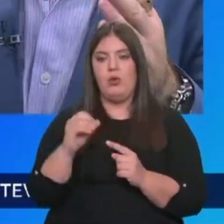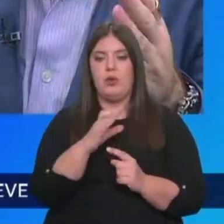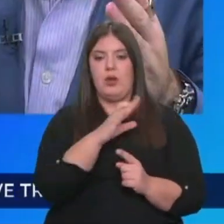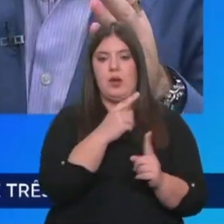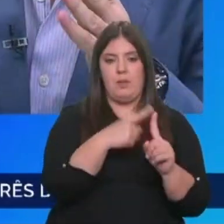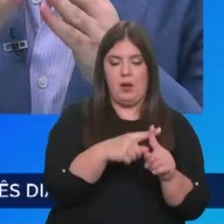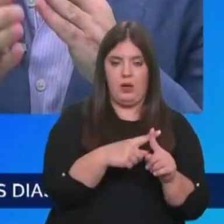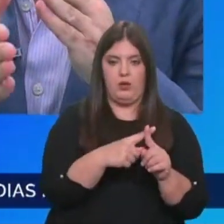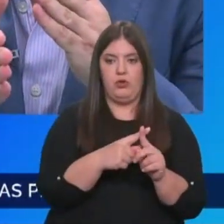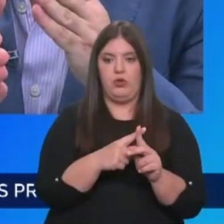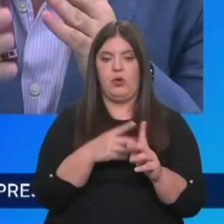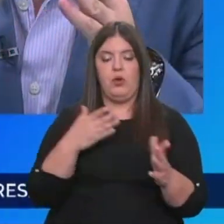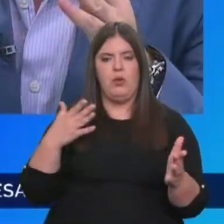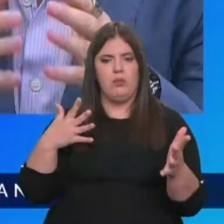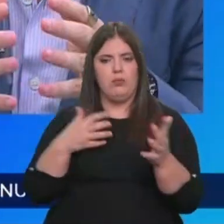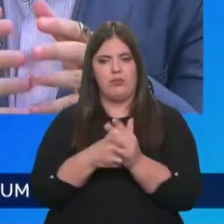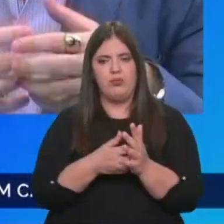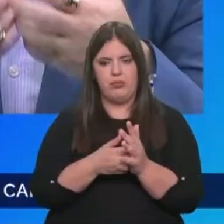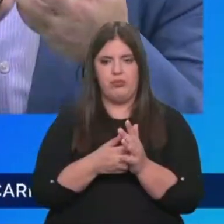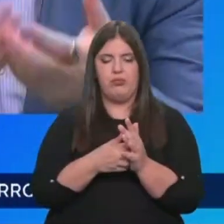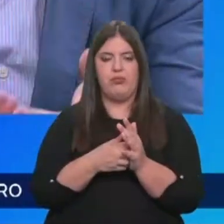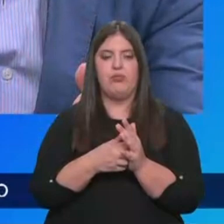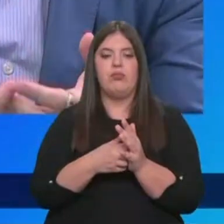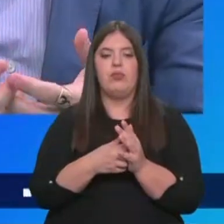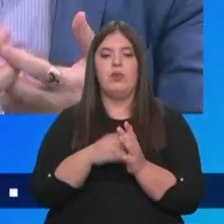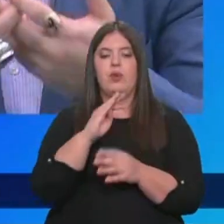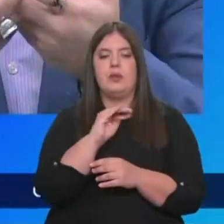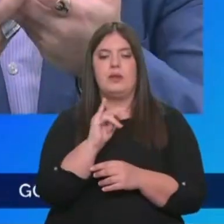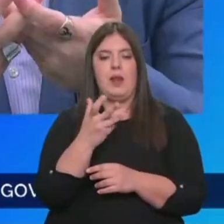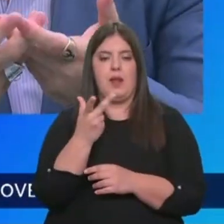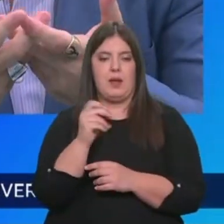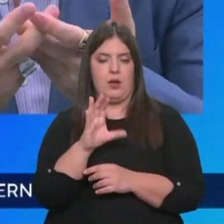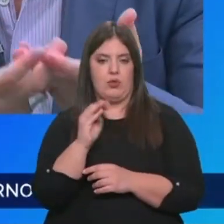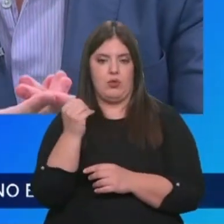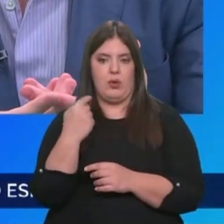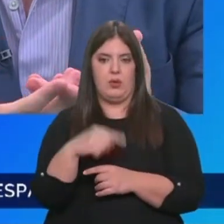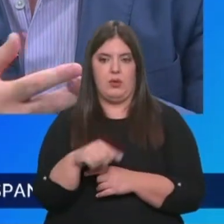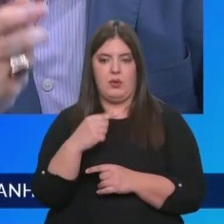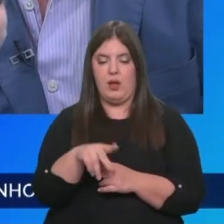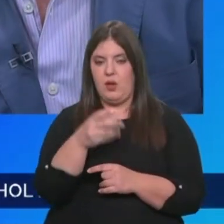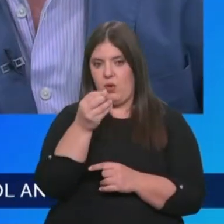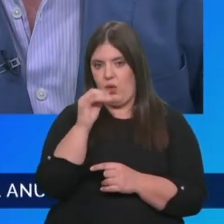H+, chocam com os silicatos que têm a presença de